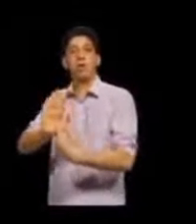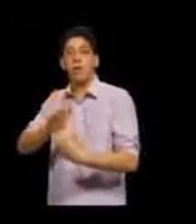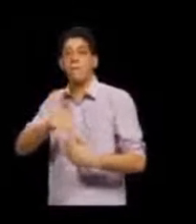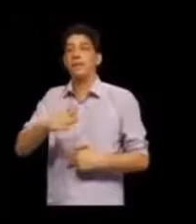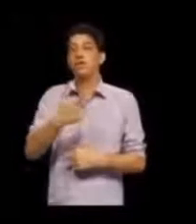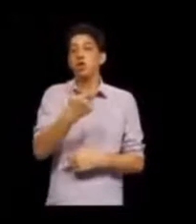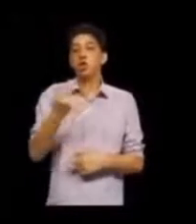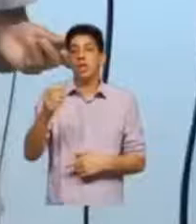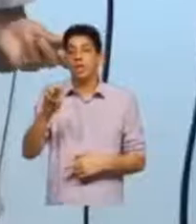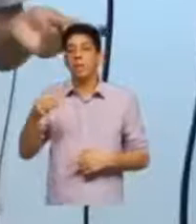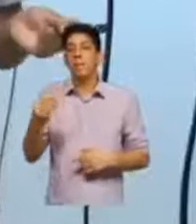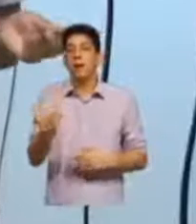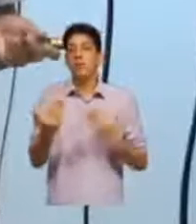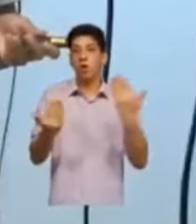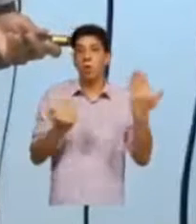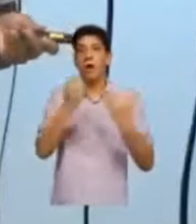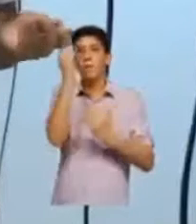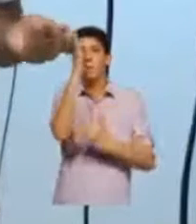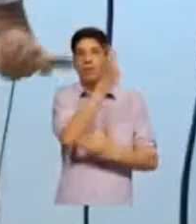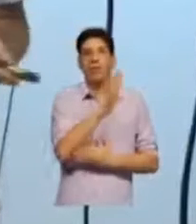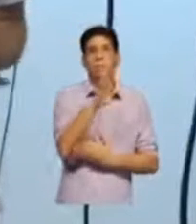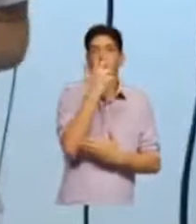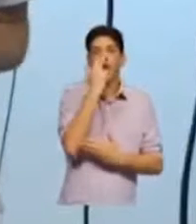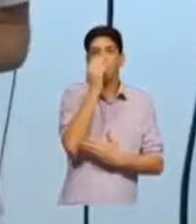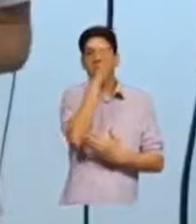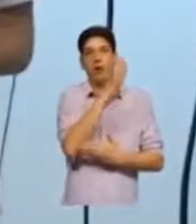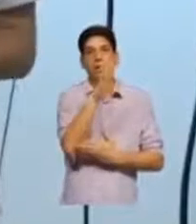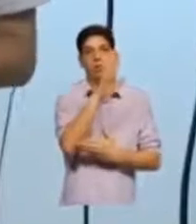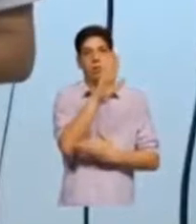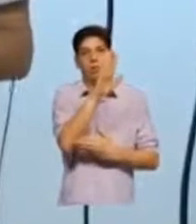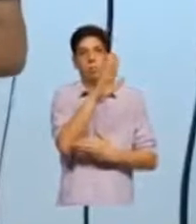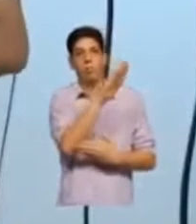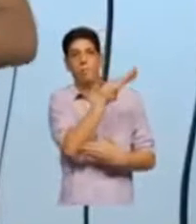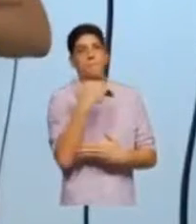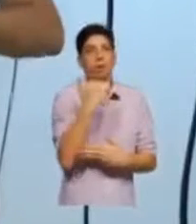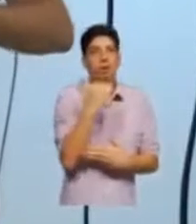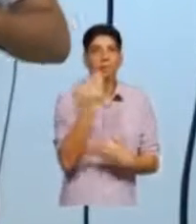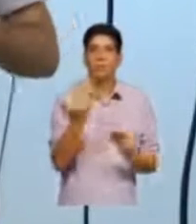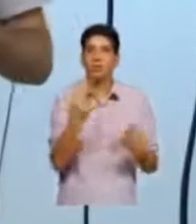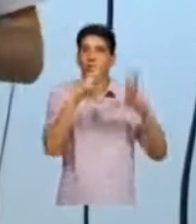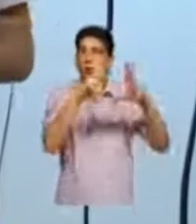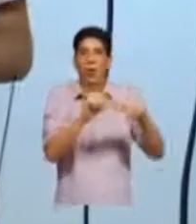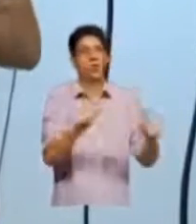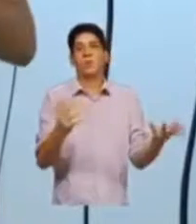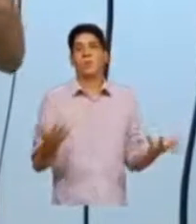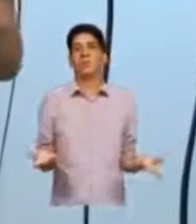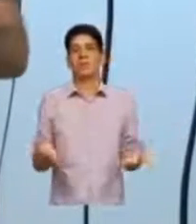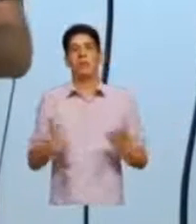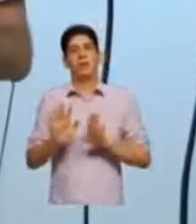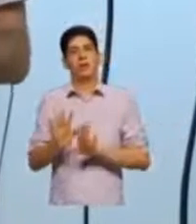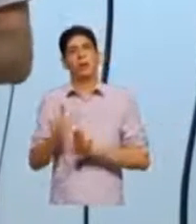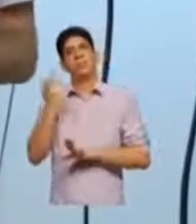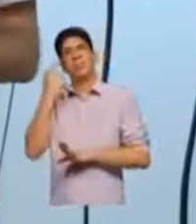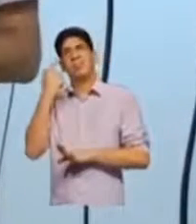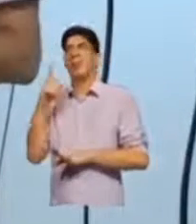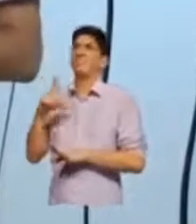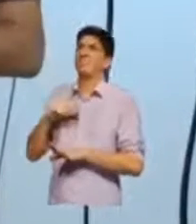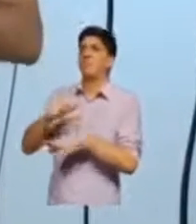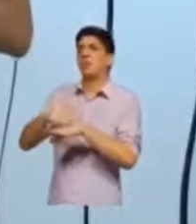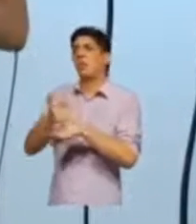Brasil inteiro. Vamos falar assim, em 2 anos. Ah, mas existem outras doenças que matam mais do que